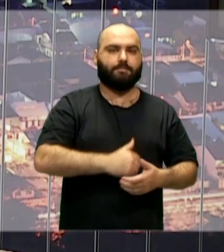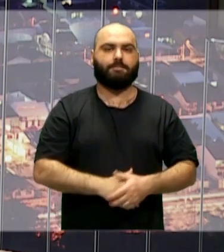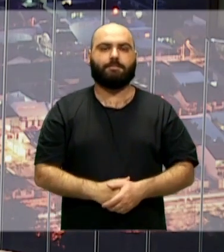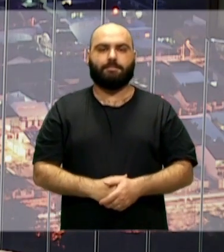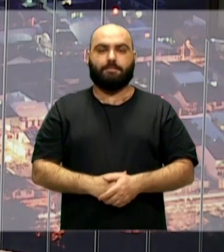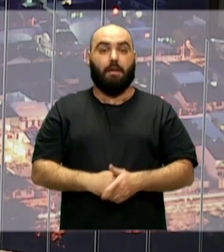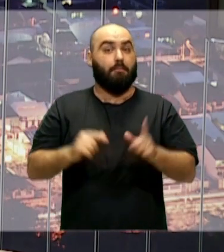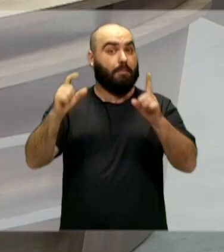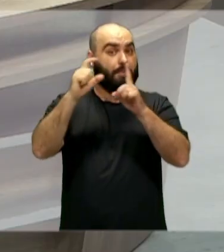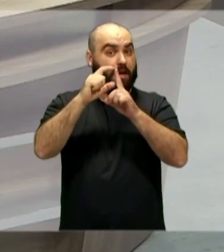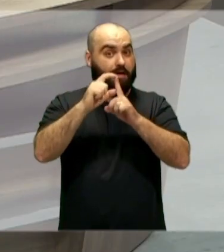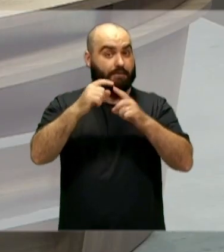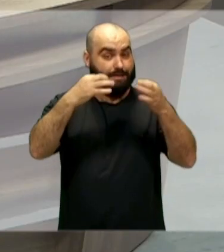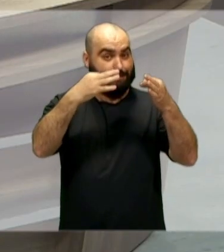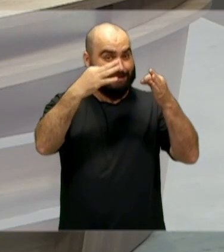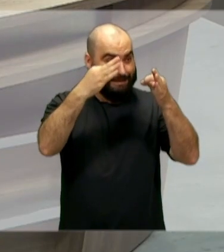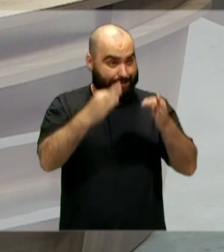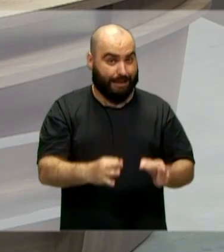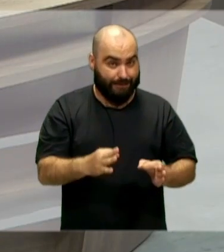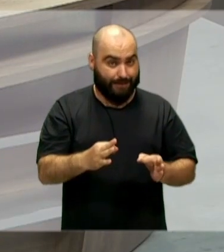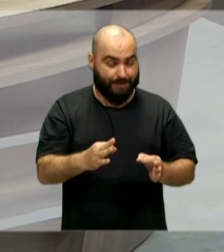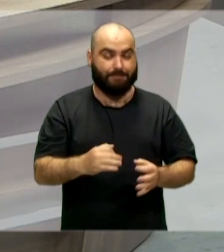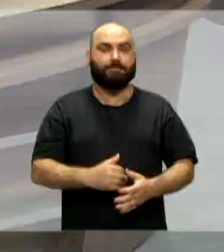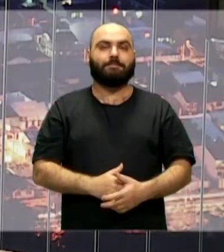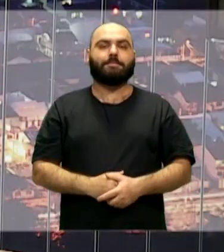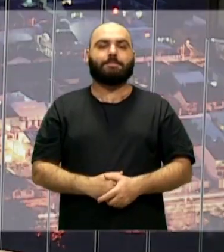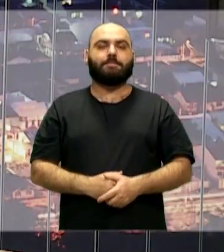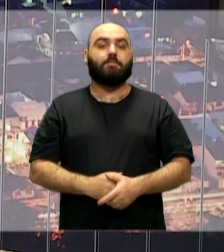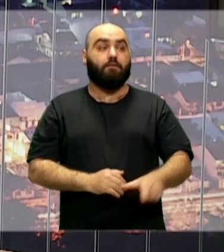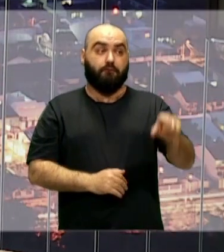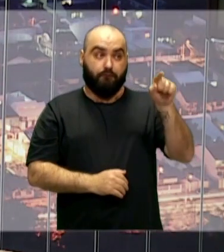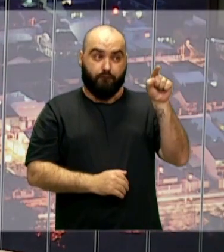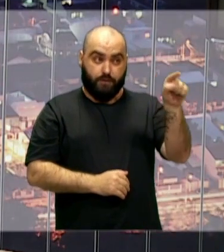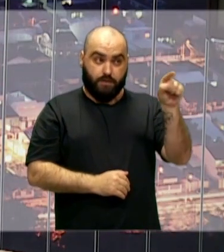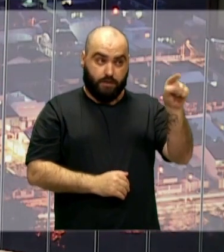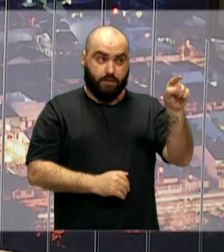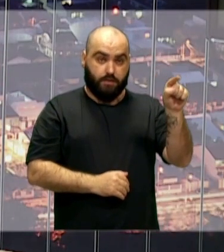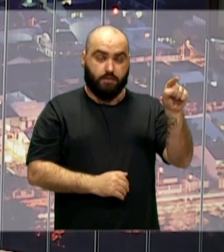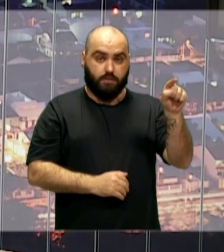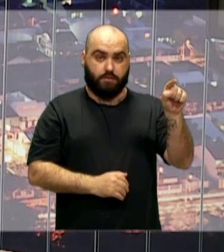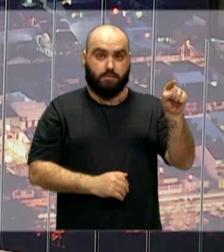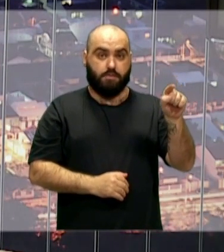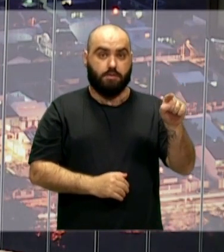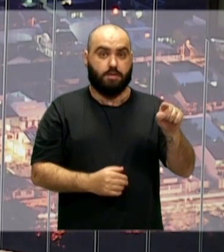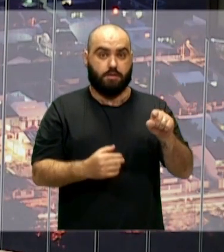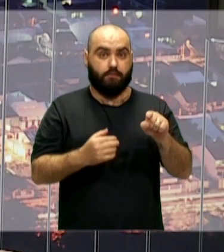termo correto, que eu não tinha feito o termo correto. Você fez a